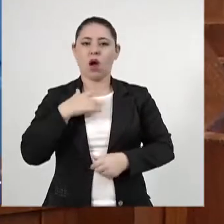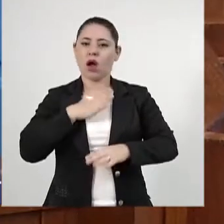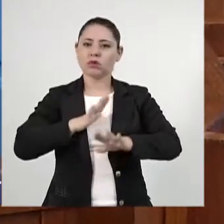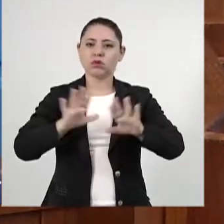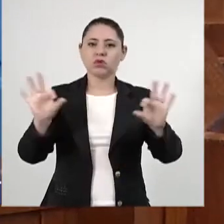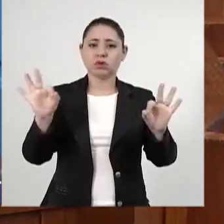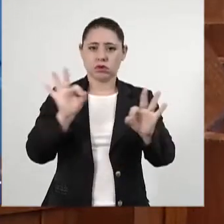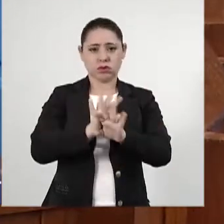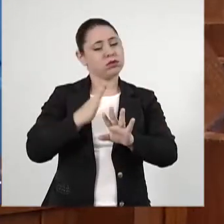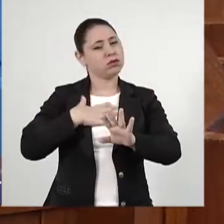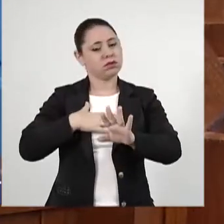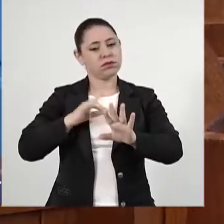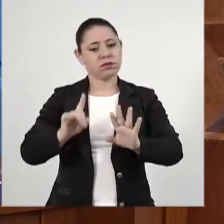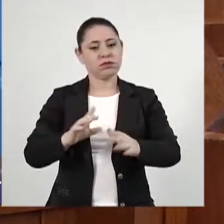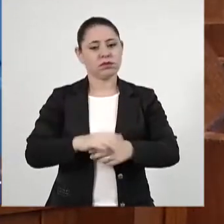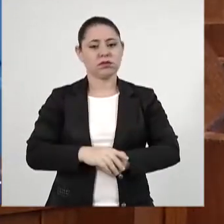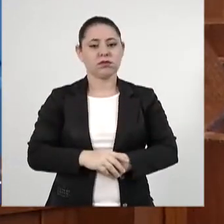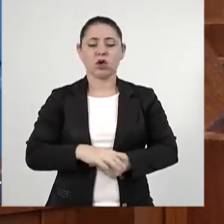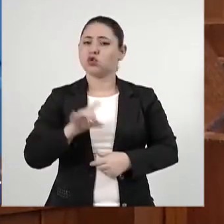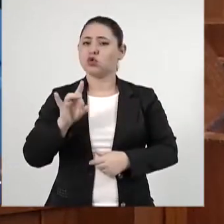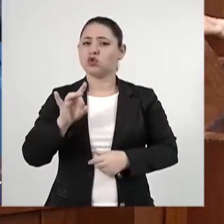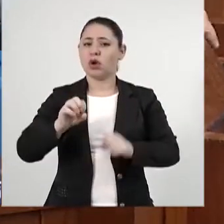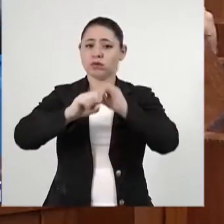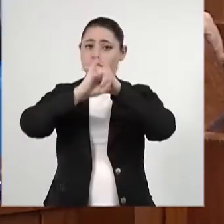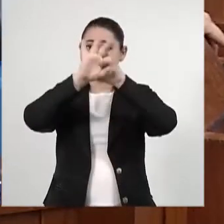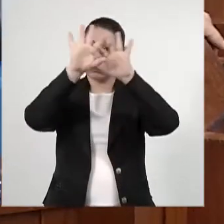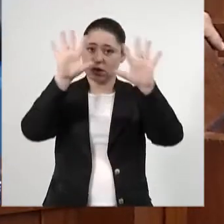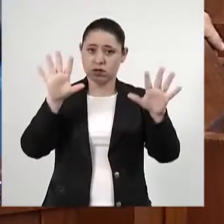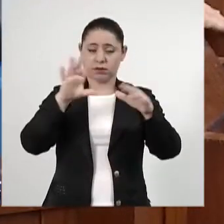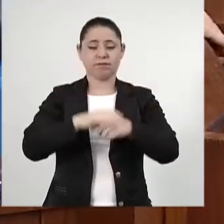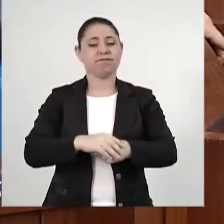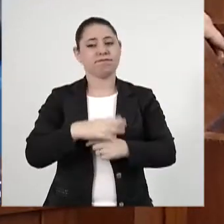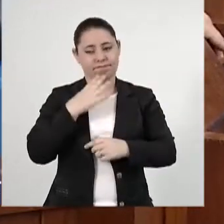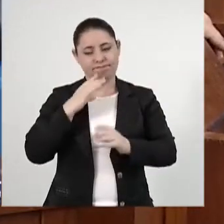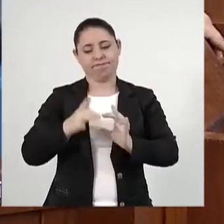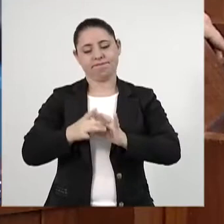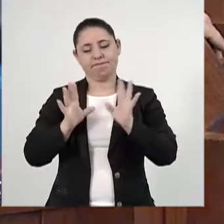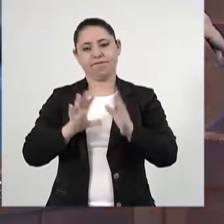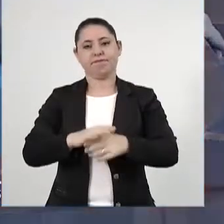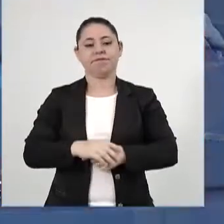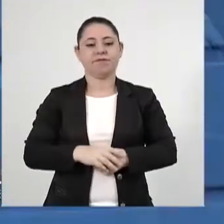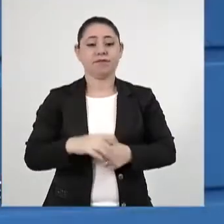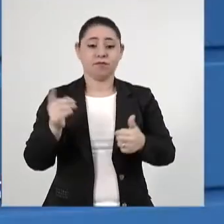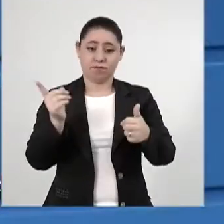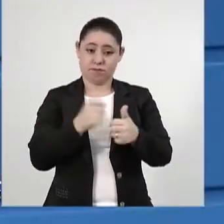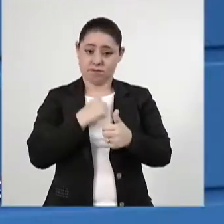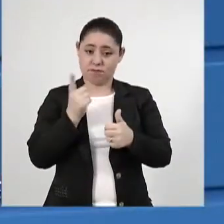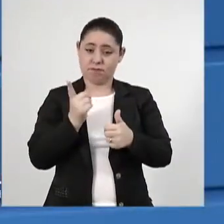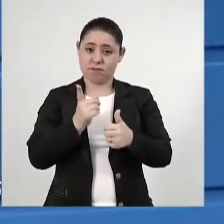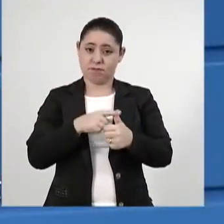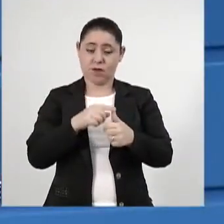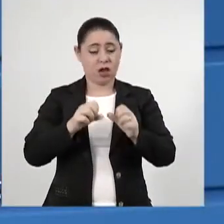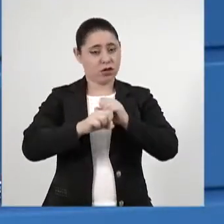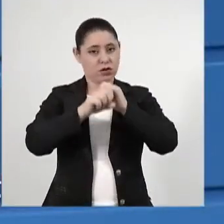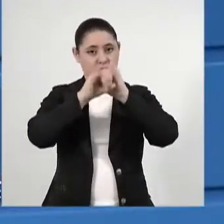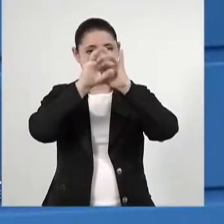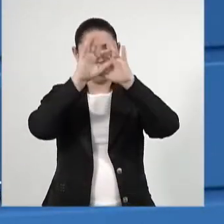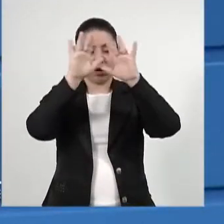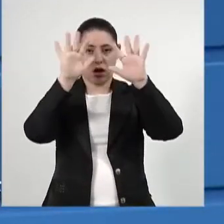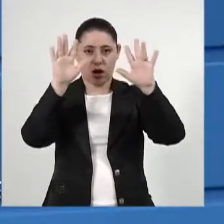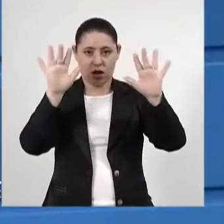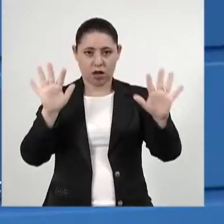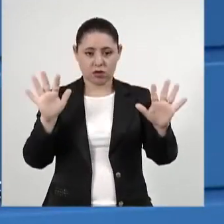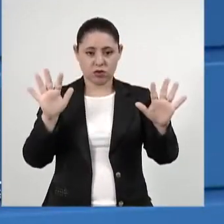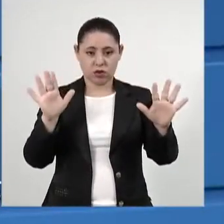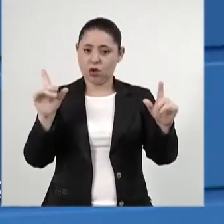aqui. Apenas por esclarecimento, deputado. Eu vou permitir. Não, primeiro eu quero deixar bem claro, deputado, que eu